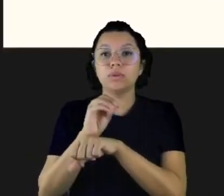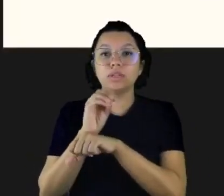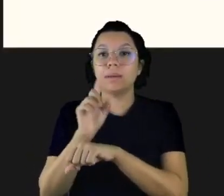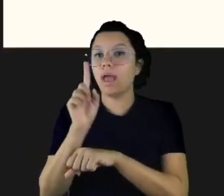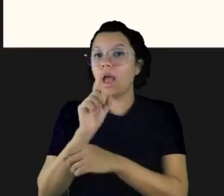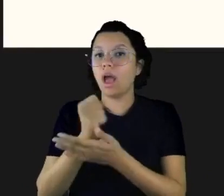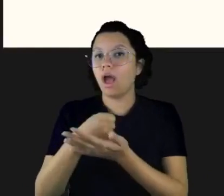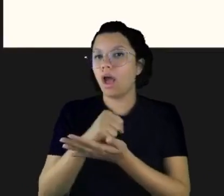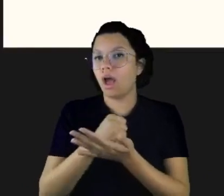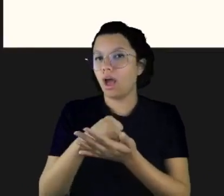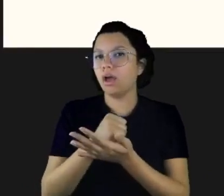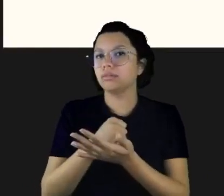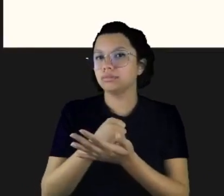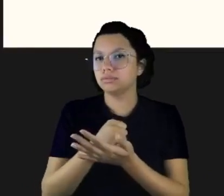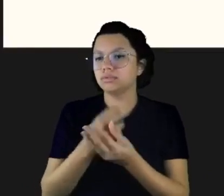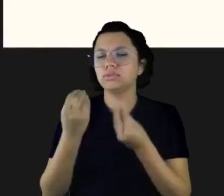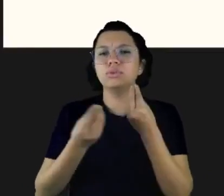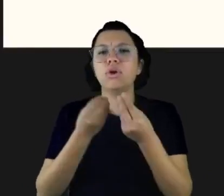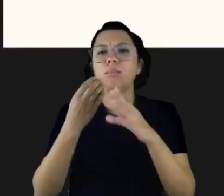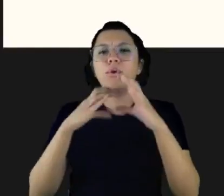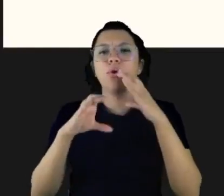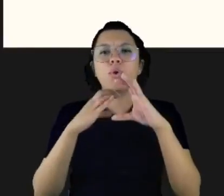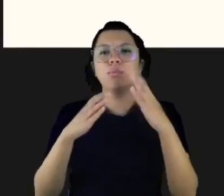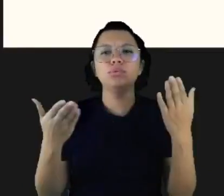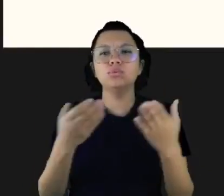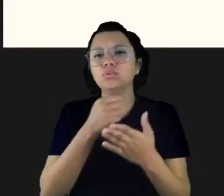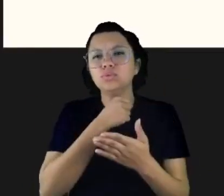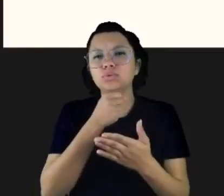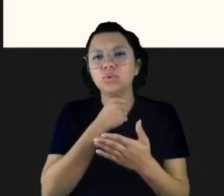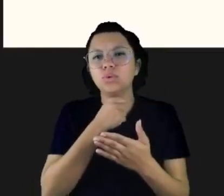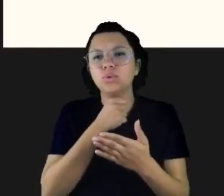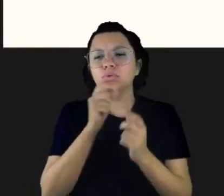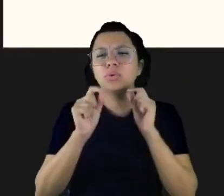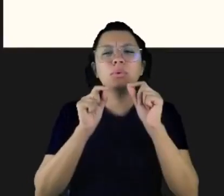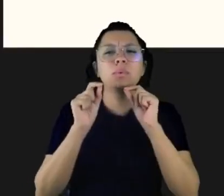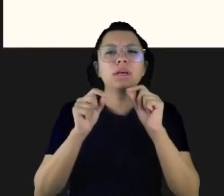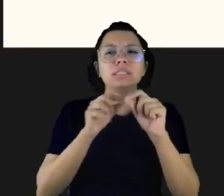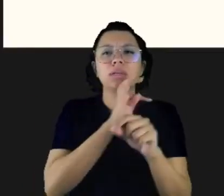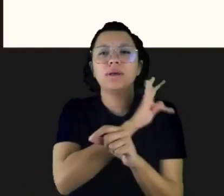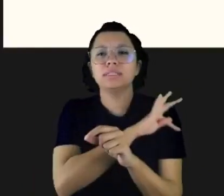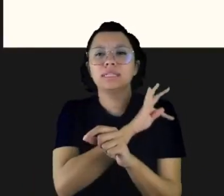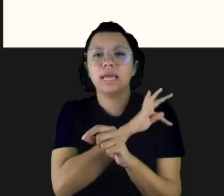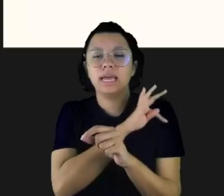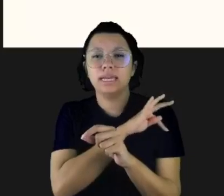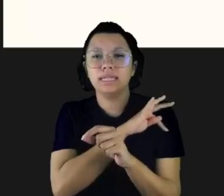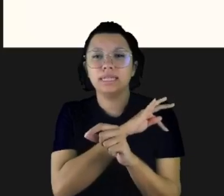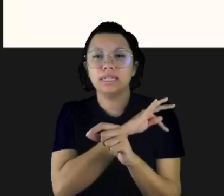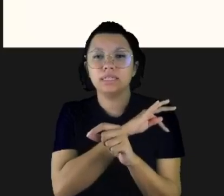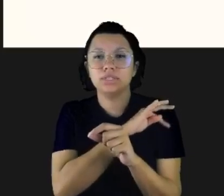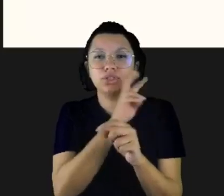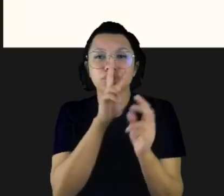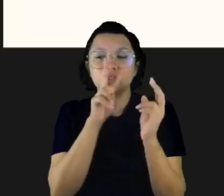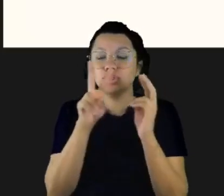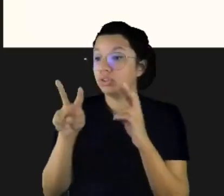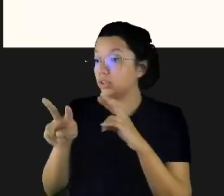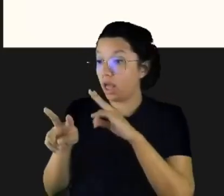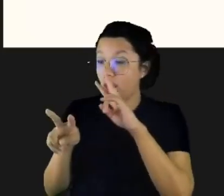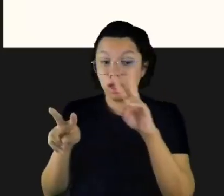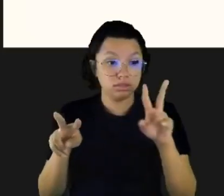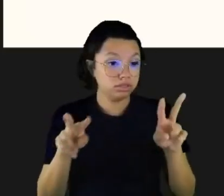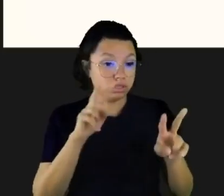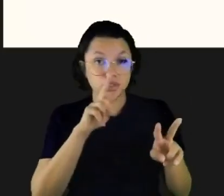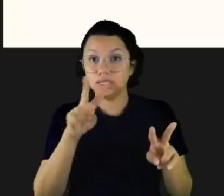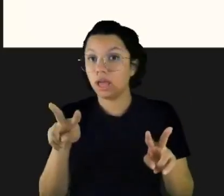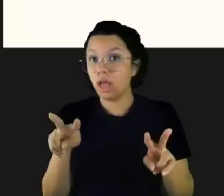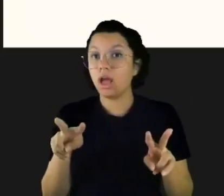farmacológico. Como que eu me comunico com esse idoso? Quais são as técnicas de distração que eu posso aplicar? A técnica de